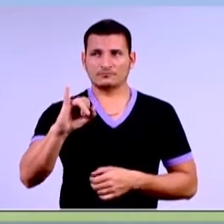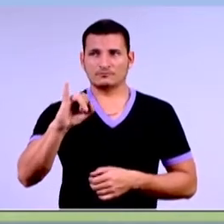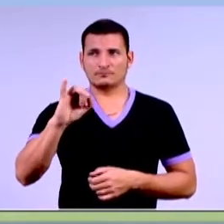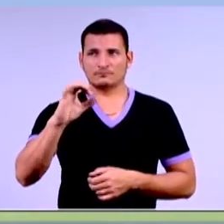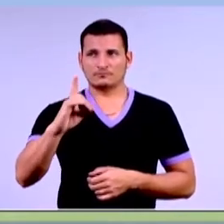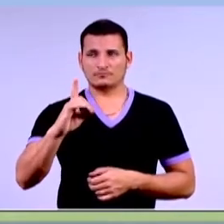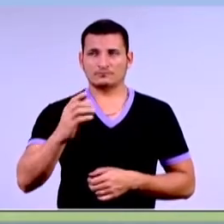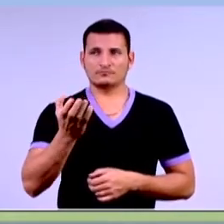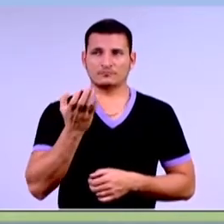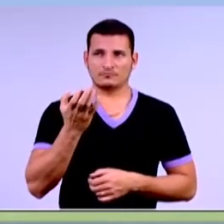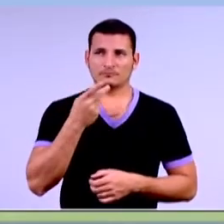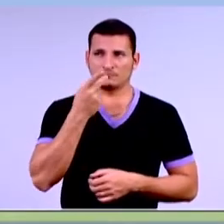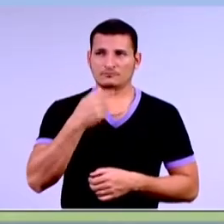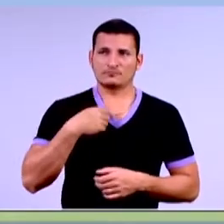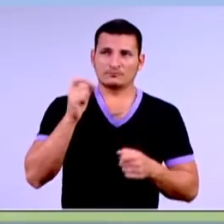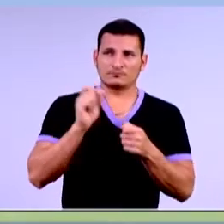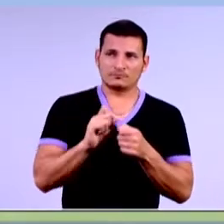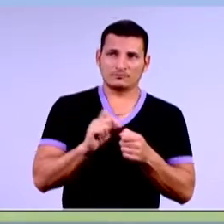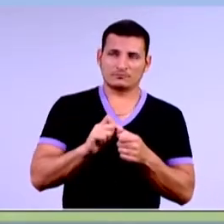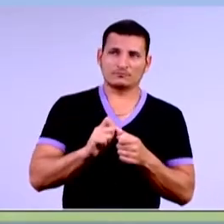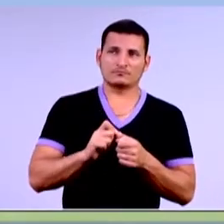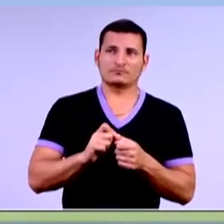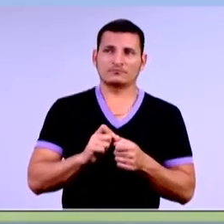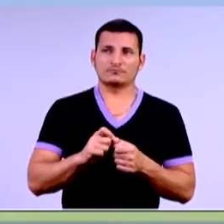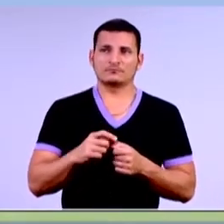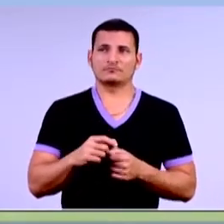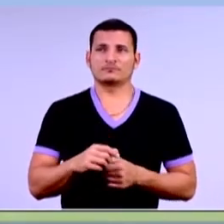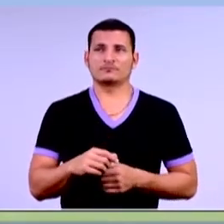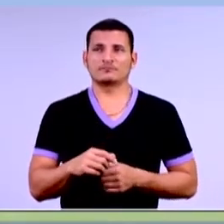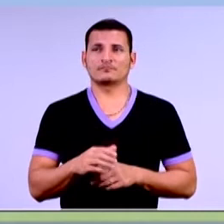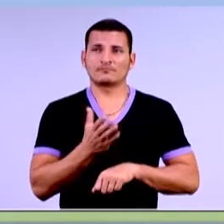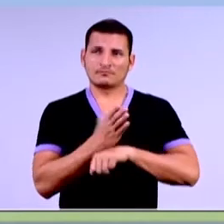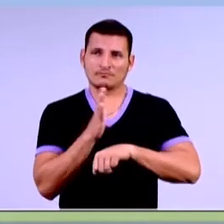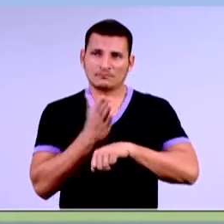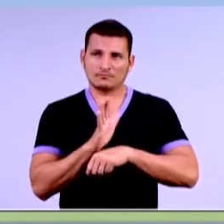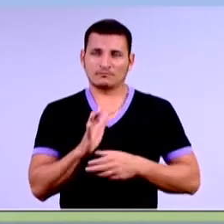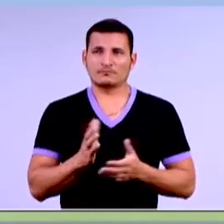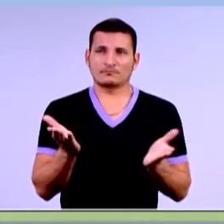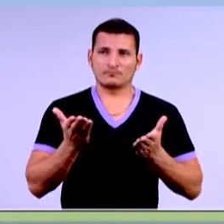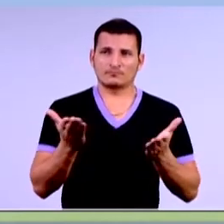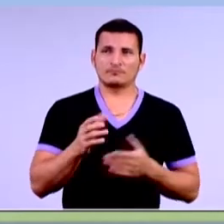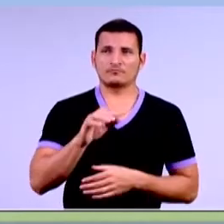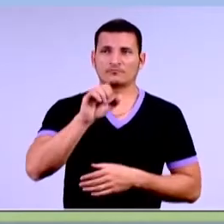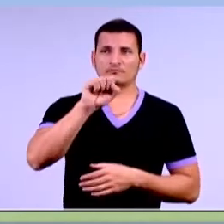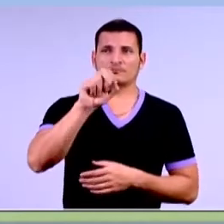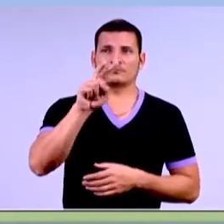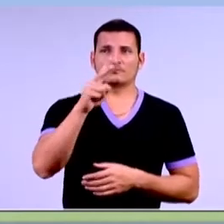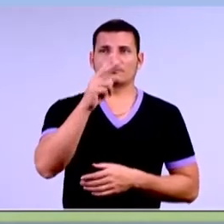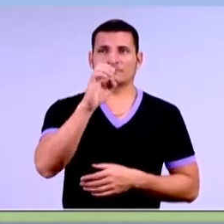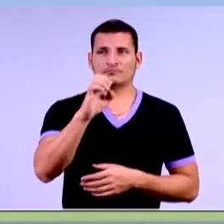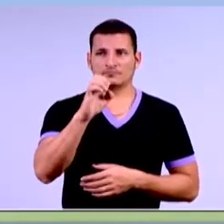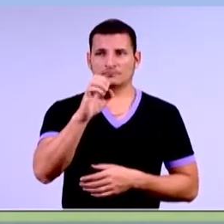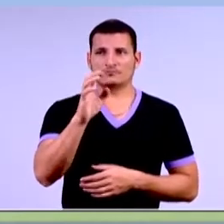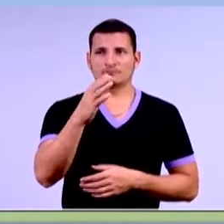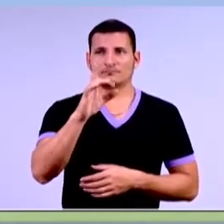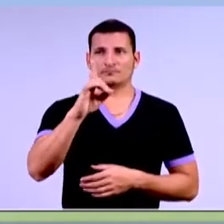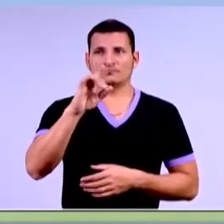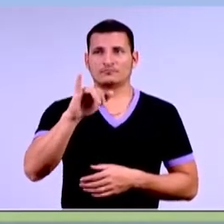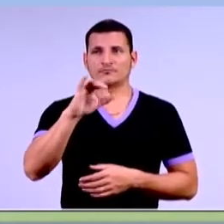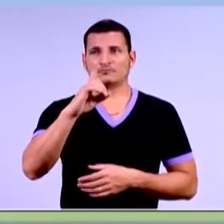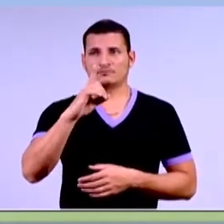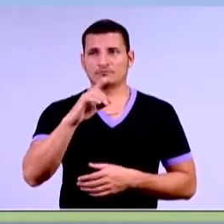quero dizer que eu fiz a minha tarefa ou elas seis anos a china agora cheia desde ela